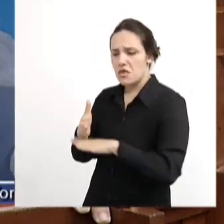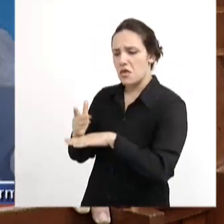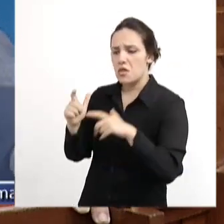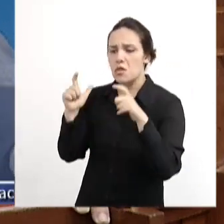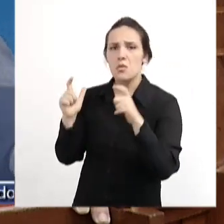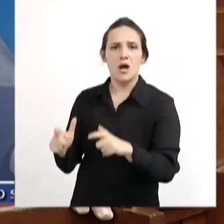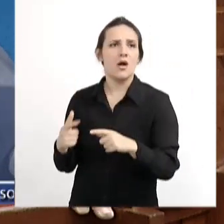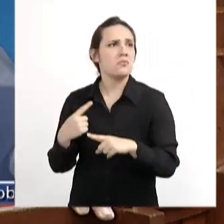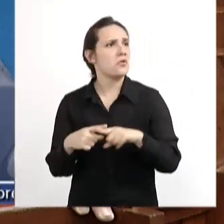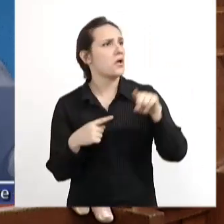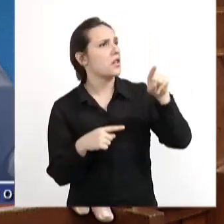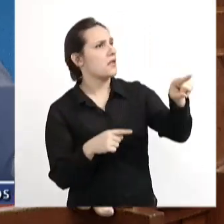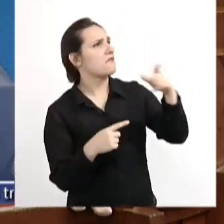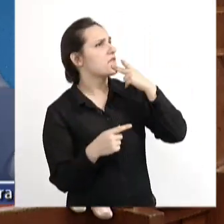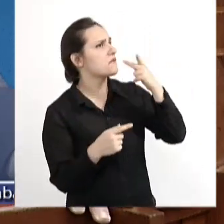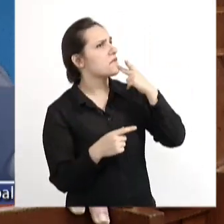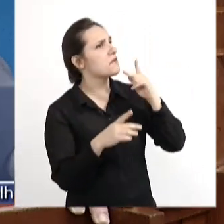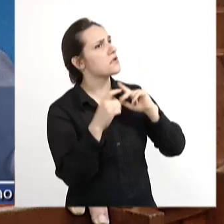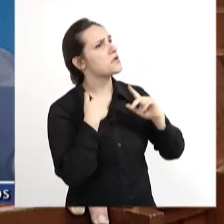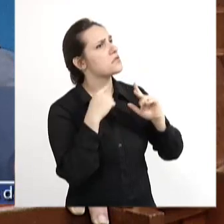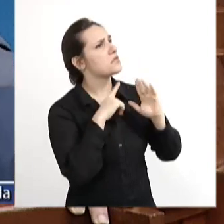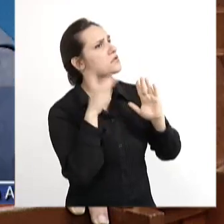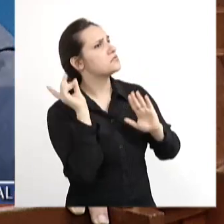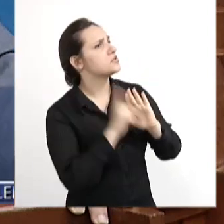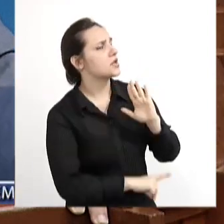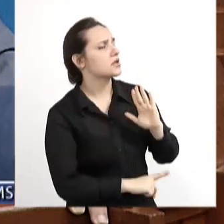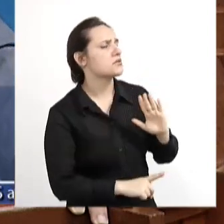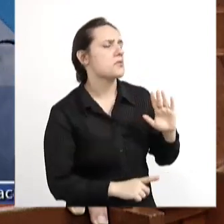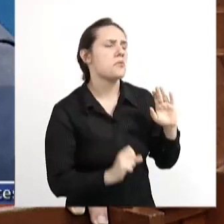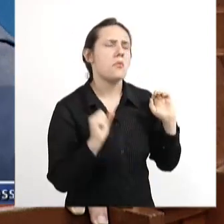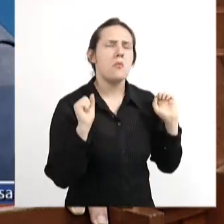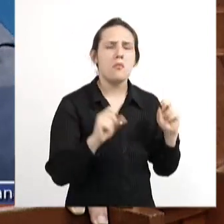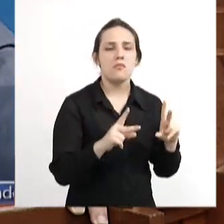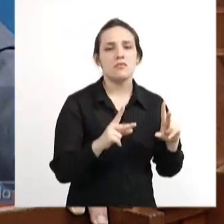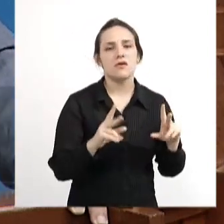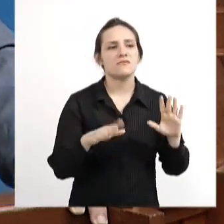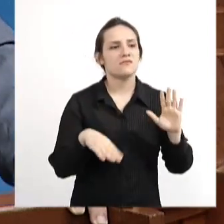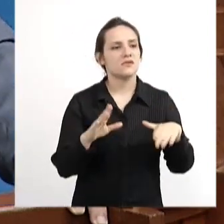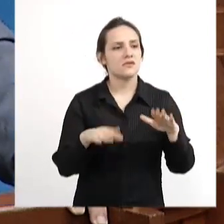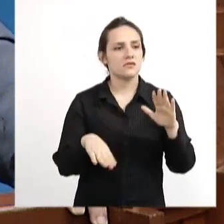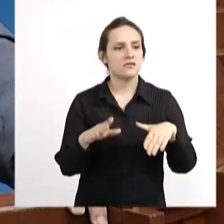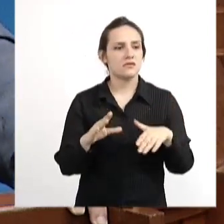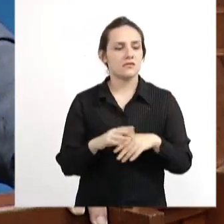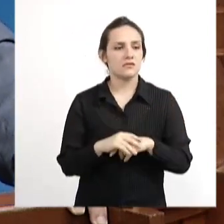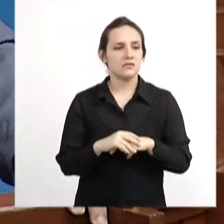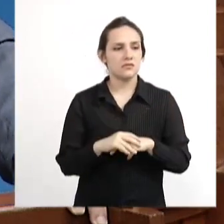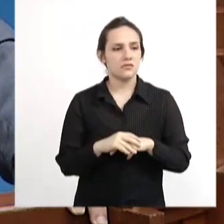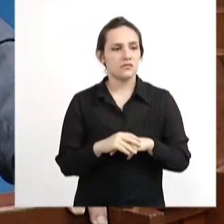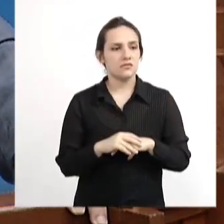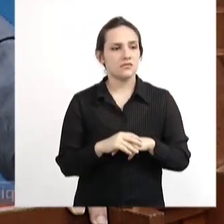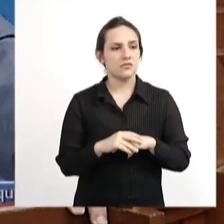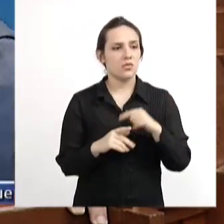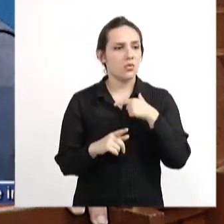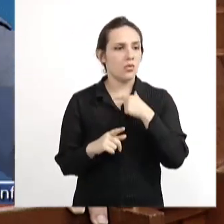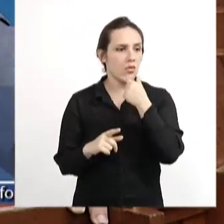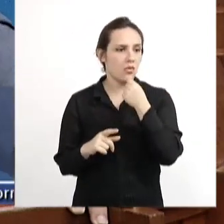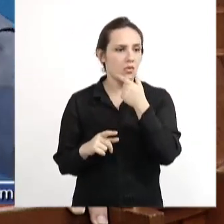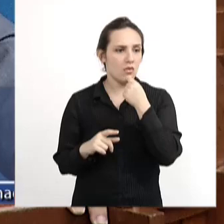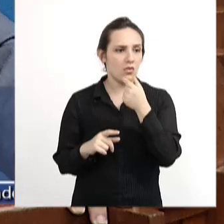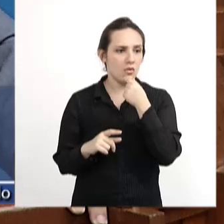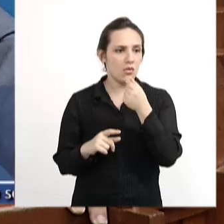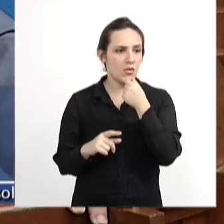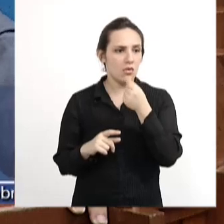disse, ó, você tem o direito. Um historiador já falecido aqui o CDB,